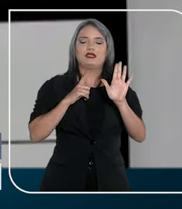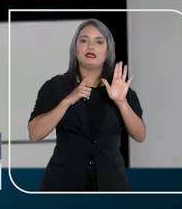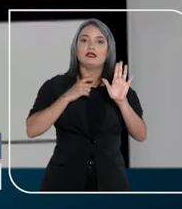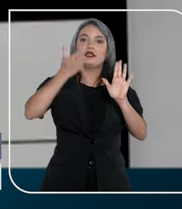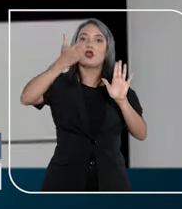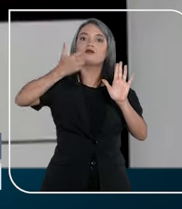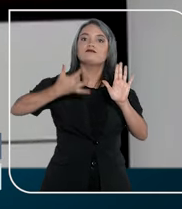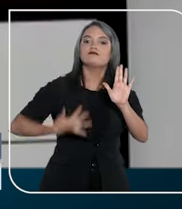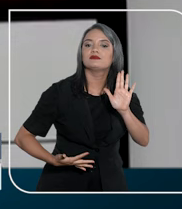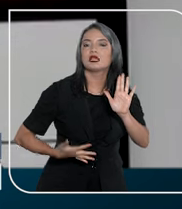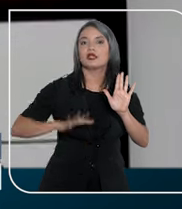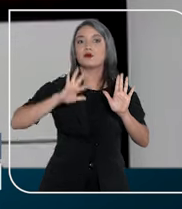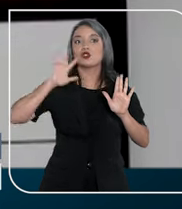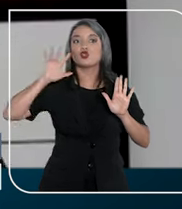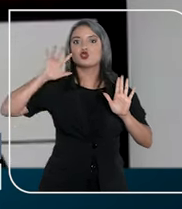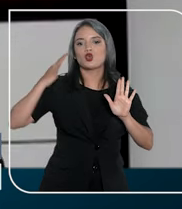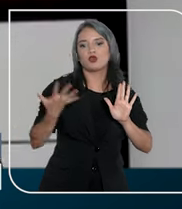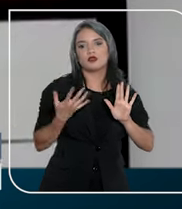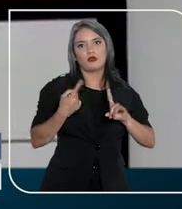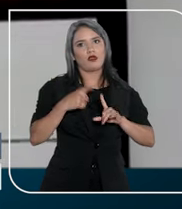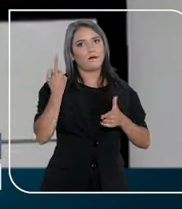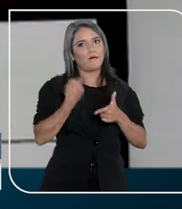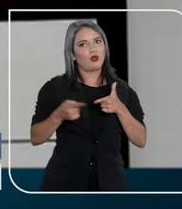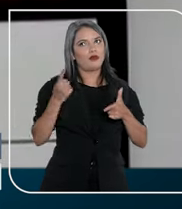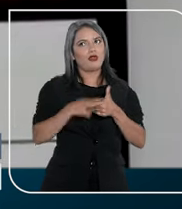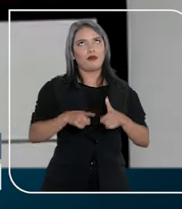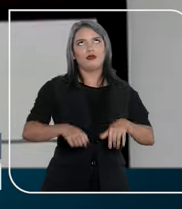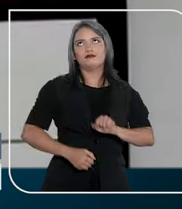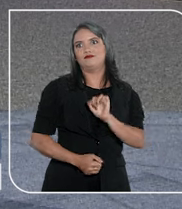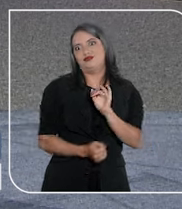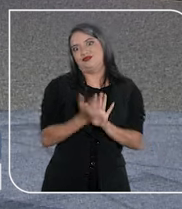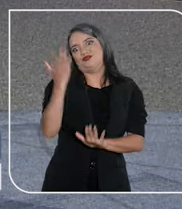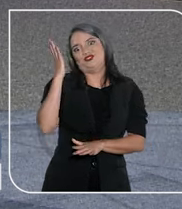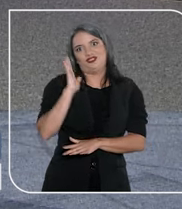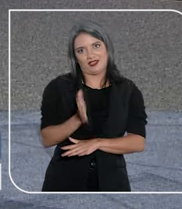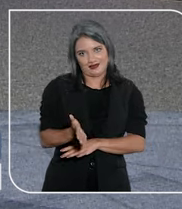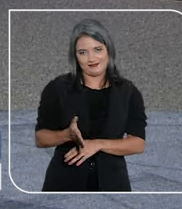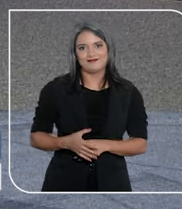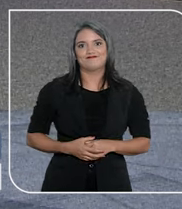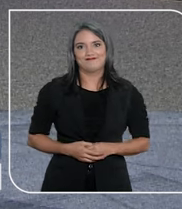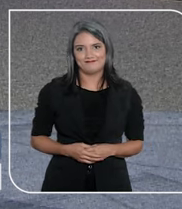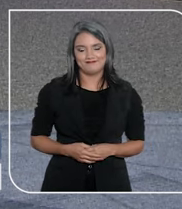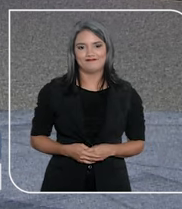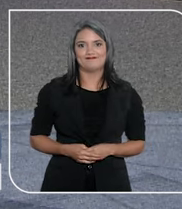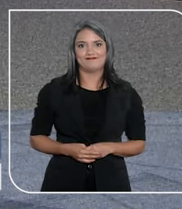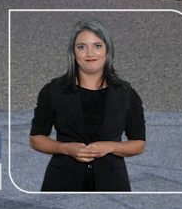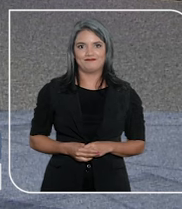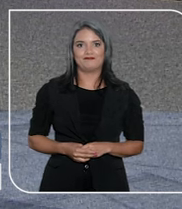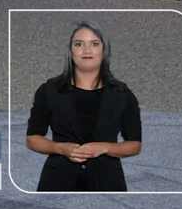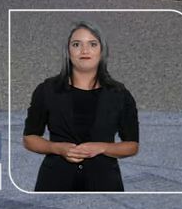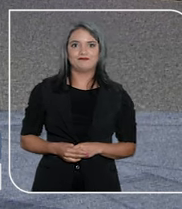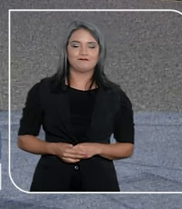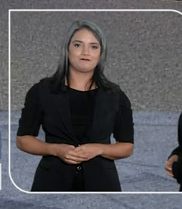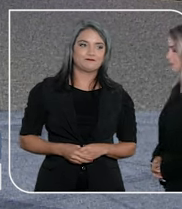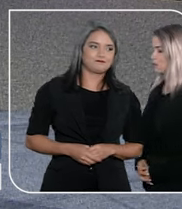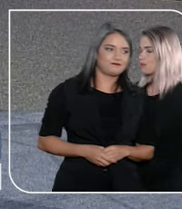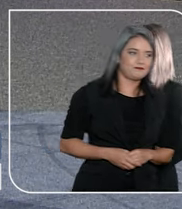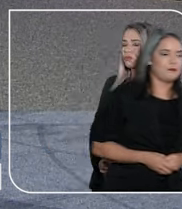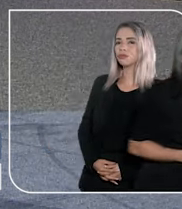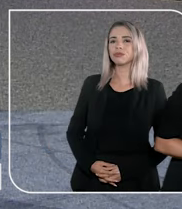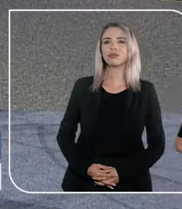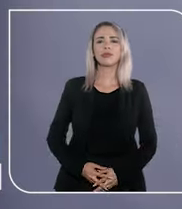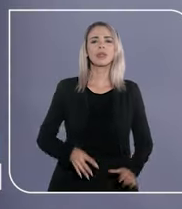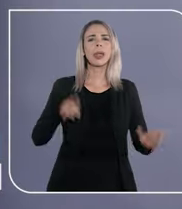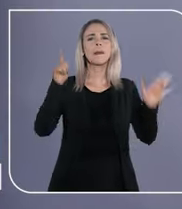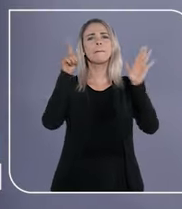remédio, solução, porque problemas nós temos muitos. Doutor Renan, eu quero entender direito agora o que seria essa